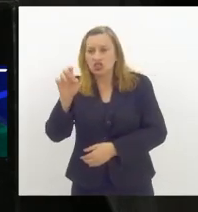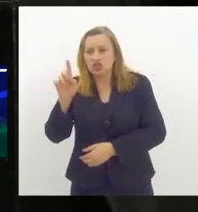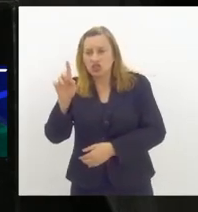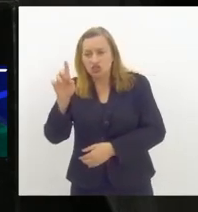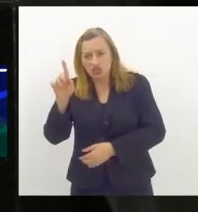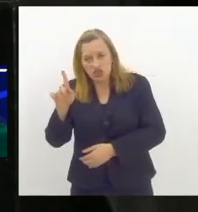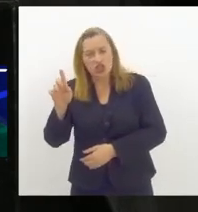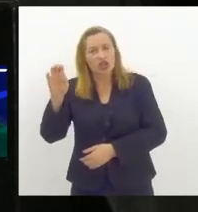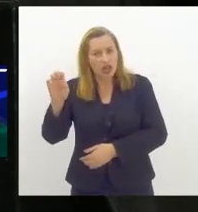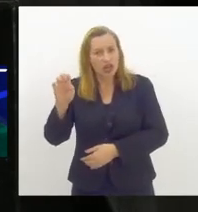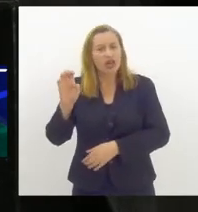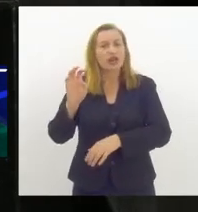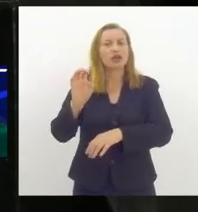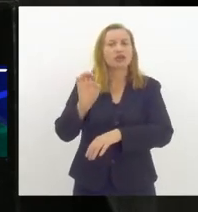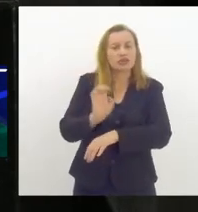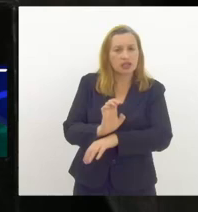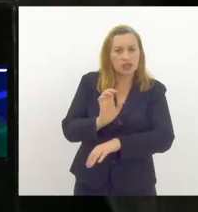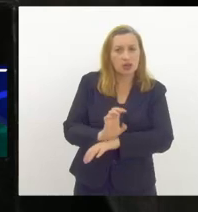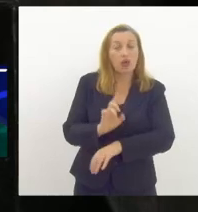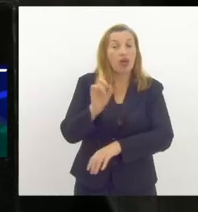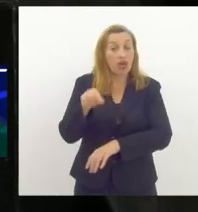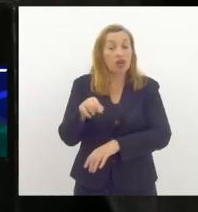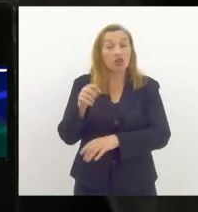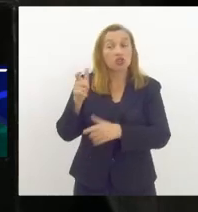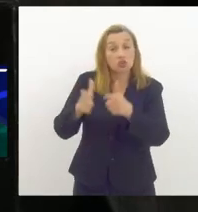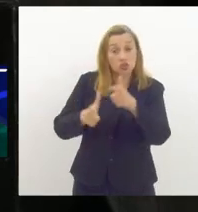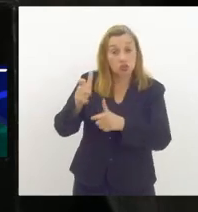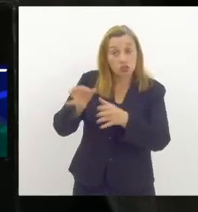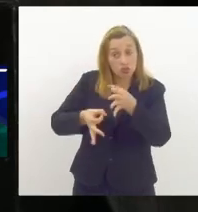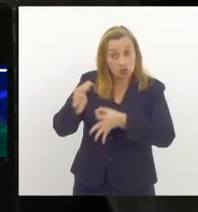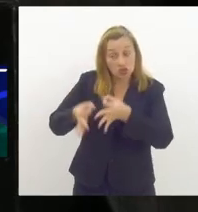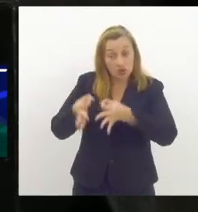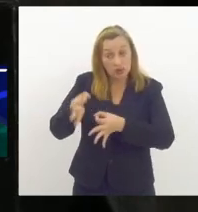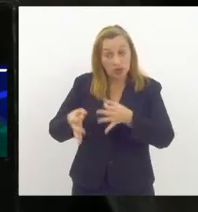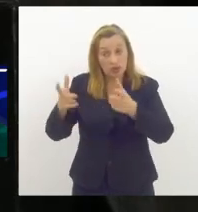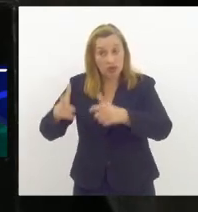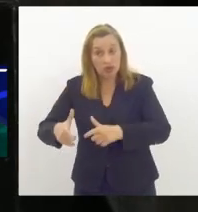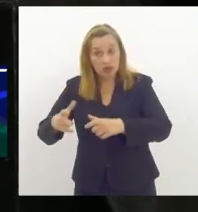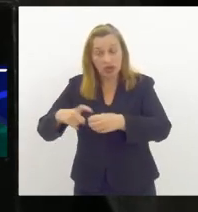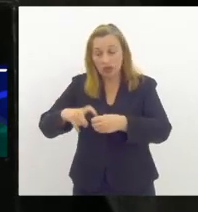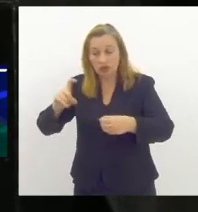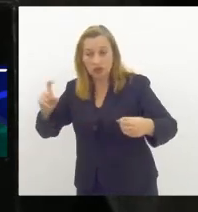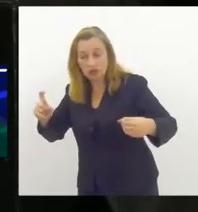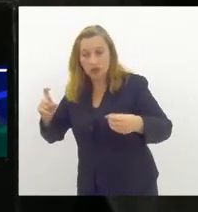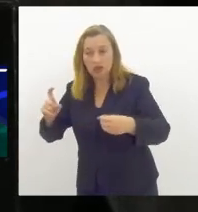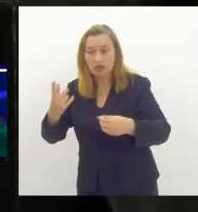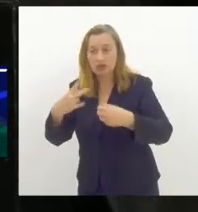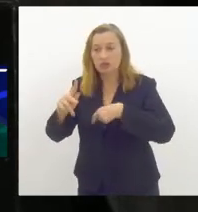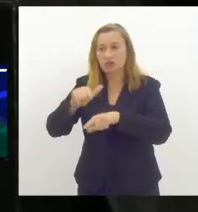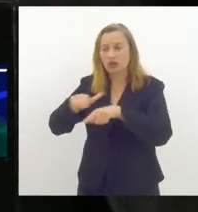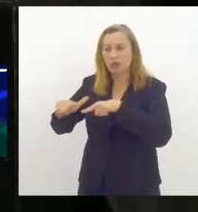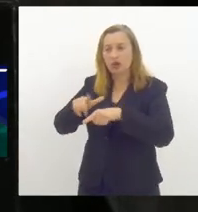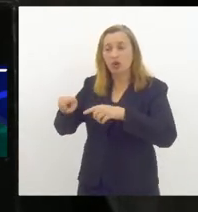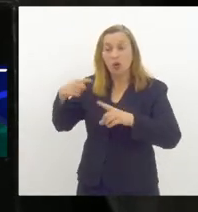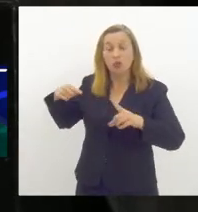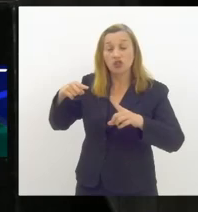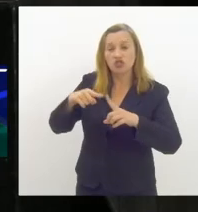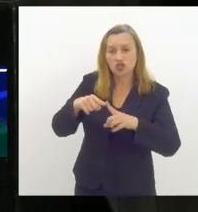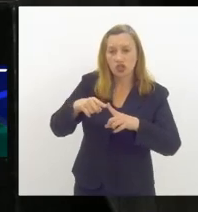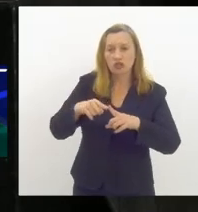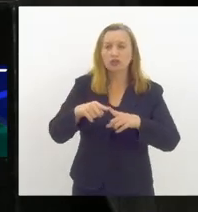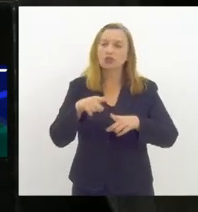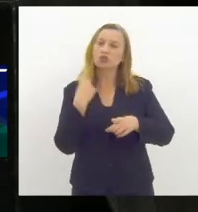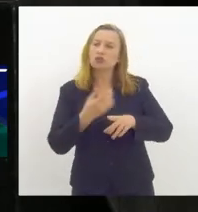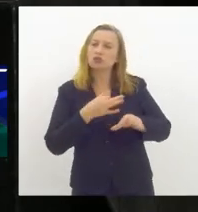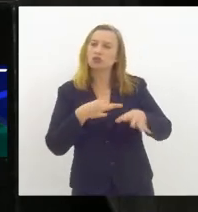este órgão é justamente esta a fundação que é desvirtuada de suas funções e esse é o objeto do nosso projeto de